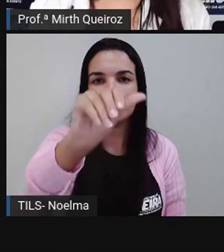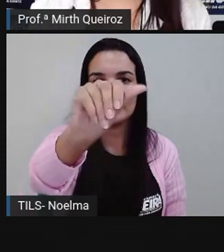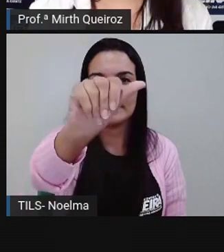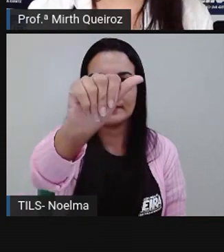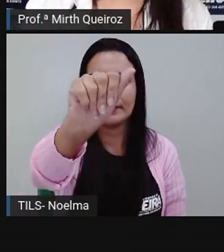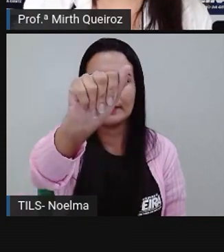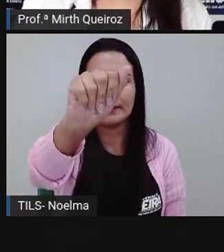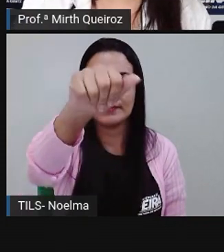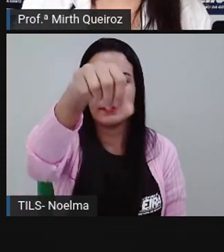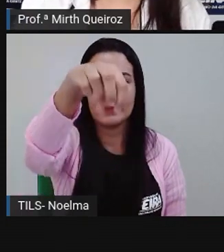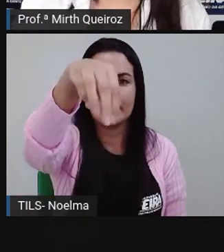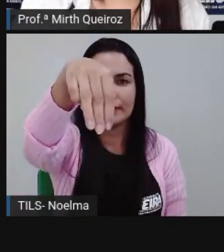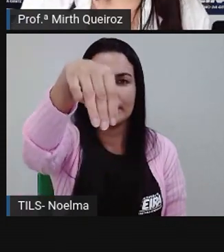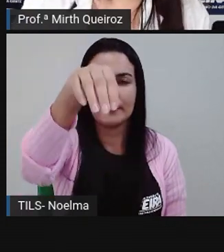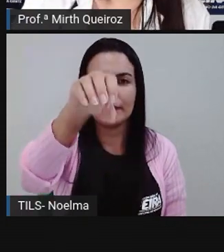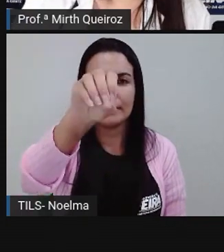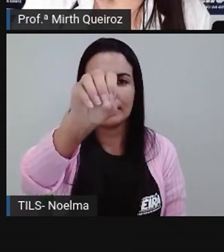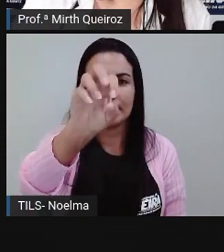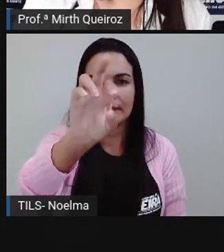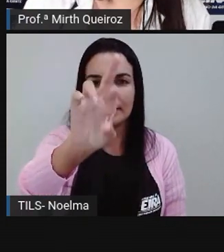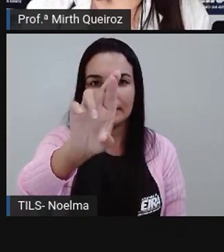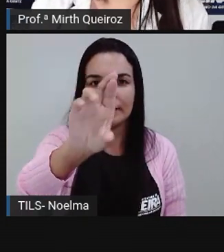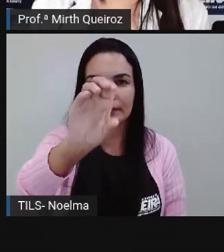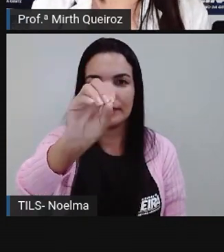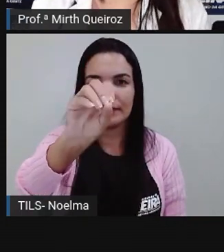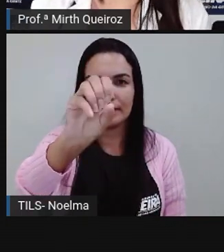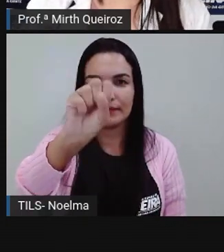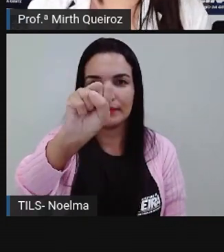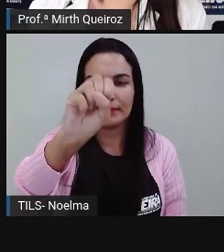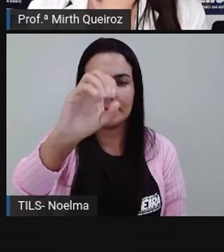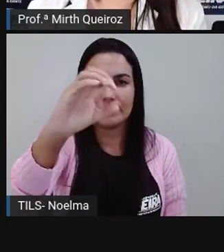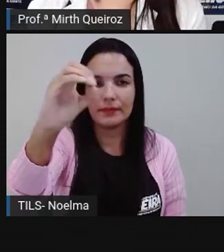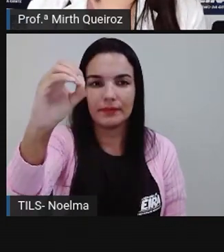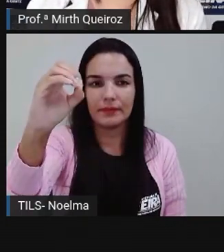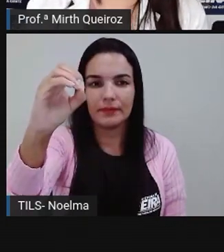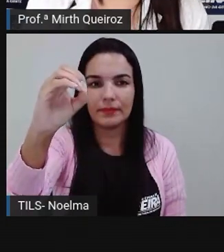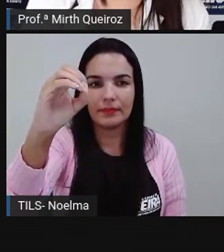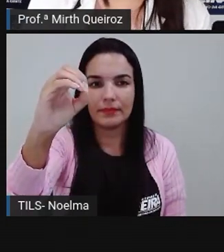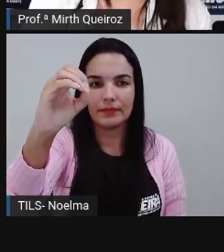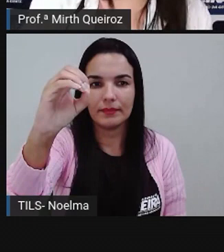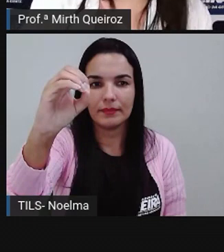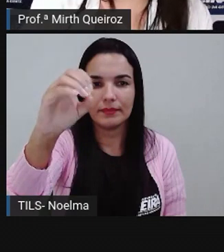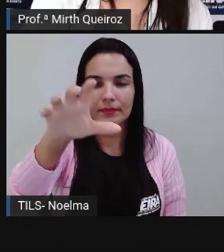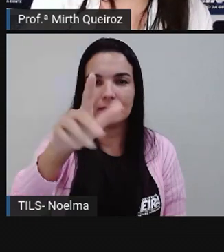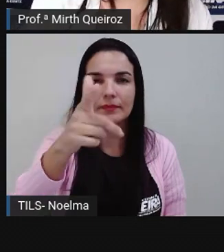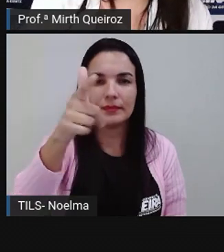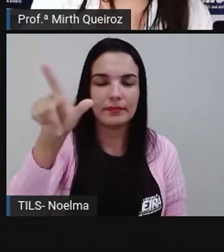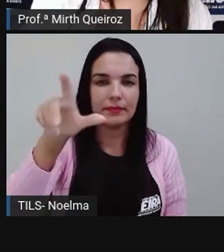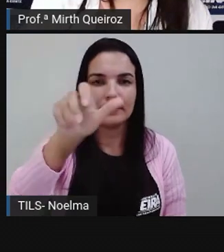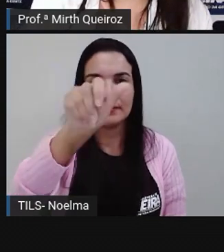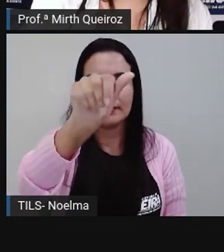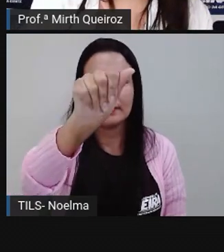Amoroso. Amoroso. Primeira conjugação, segunda ou terceira?